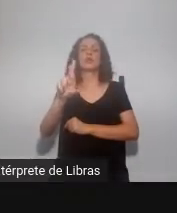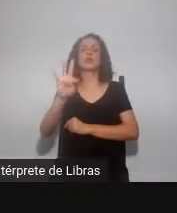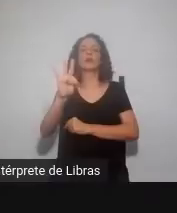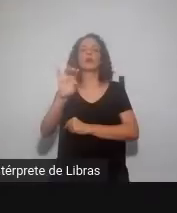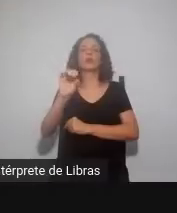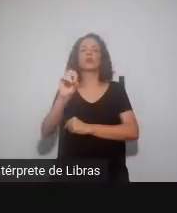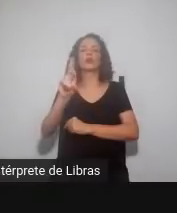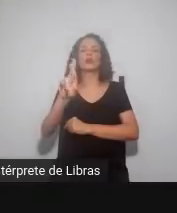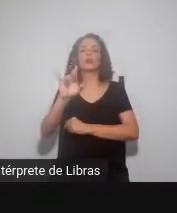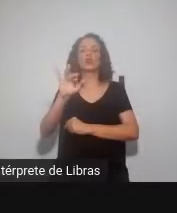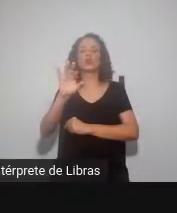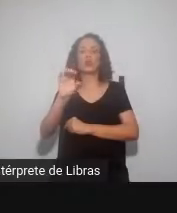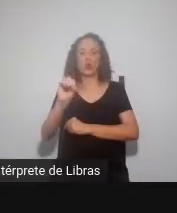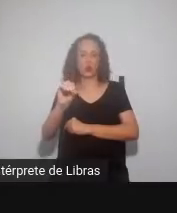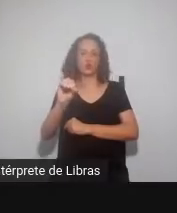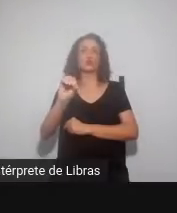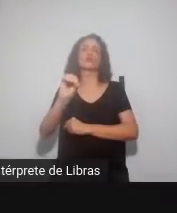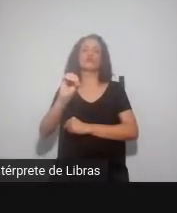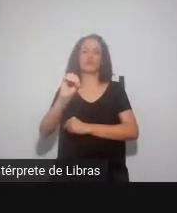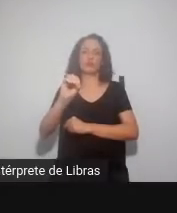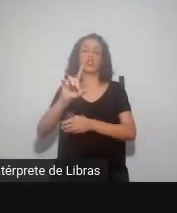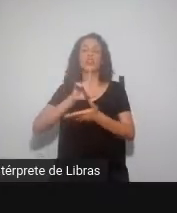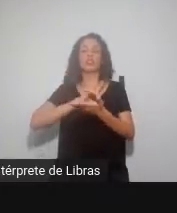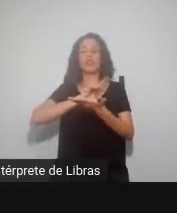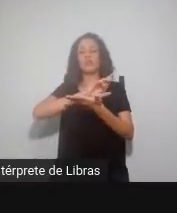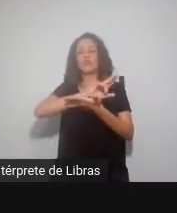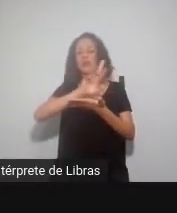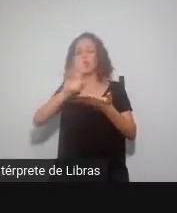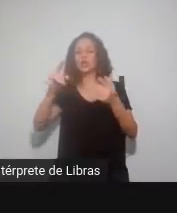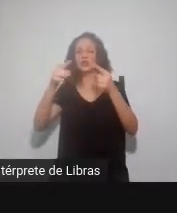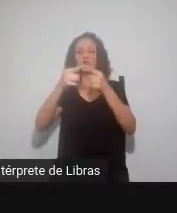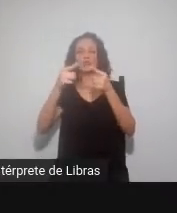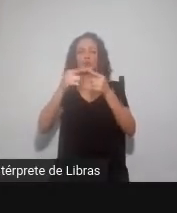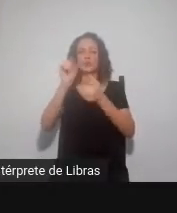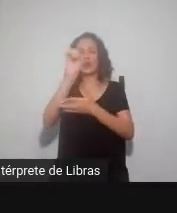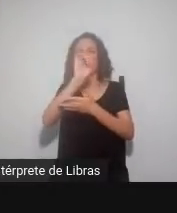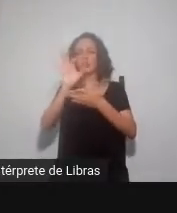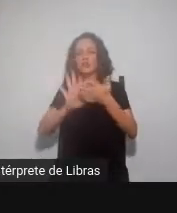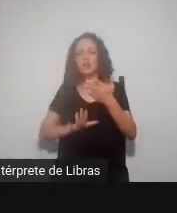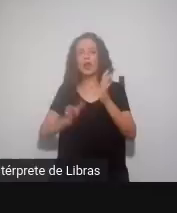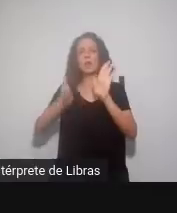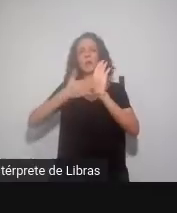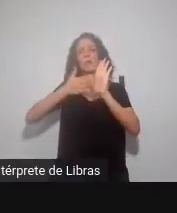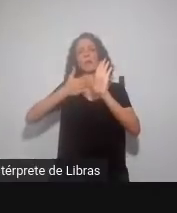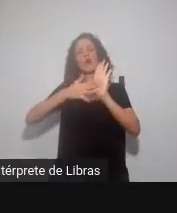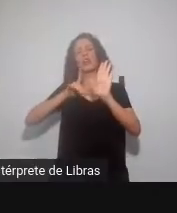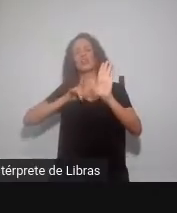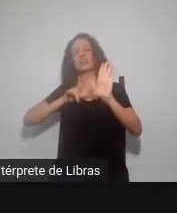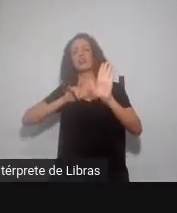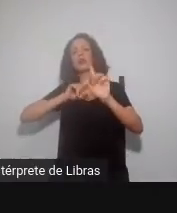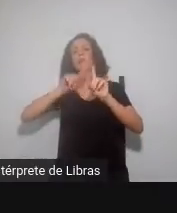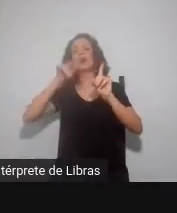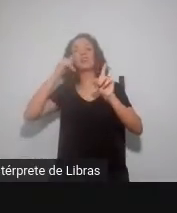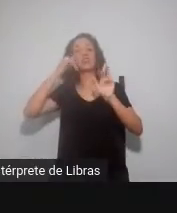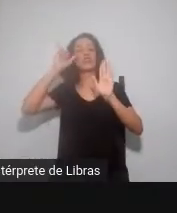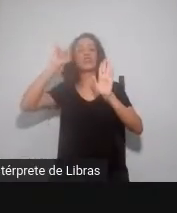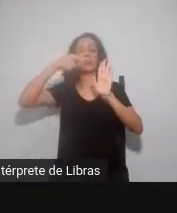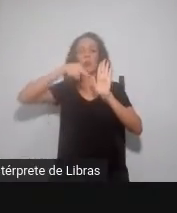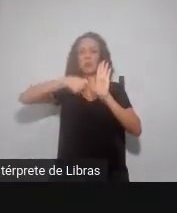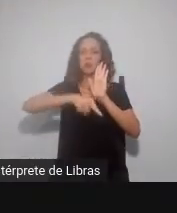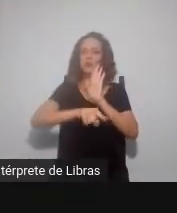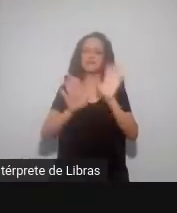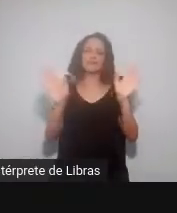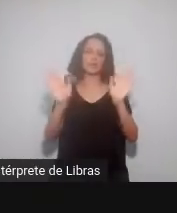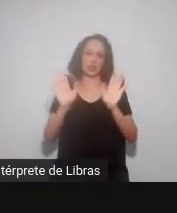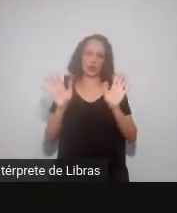trazer uma série de atividades, de propostas, mas sem aprofundar em nenhuma delas. Passeando um